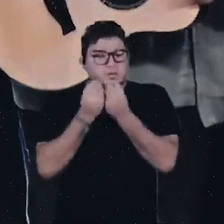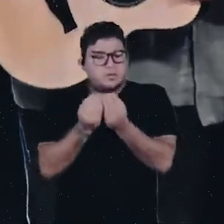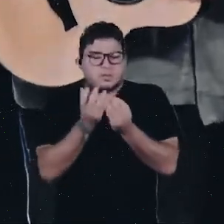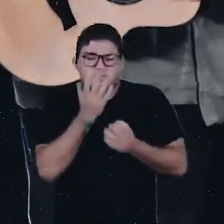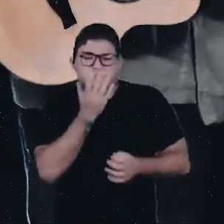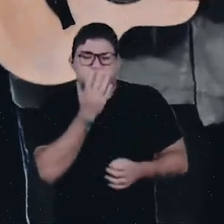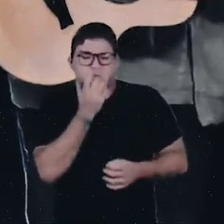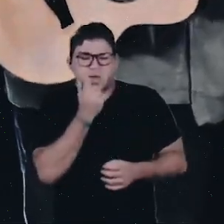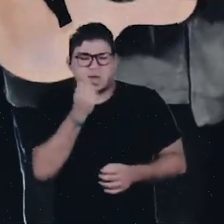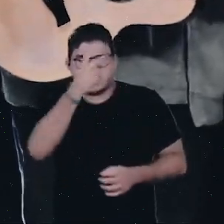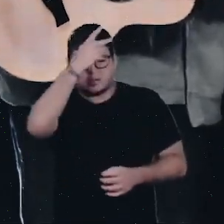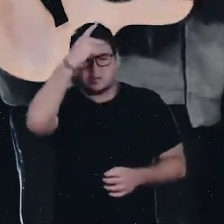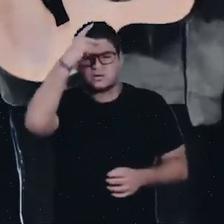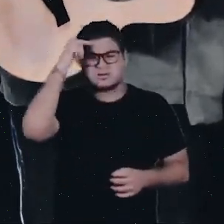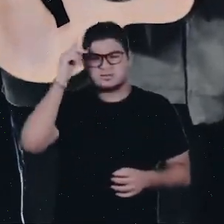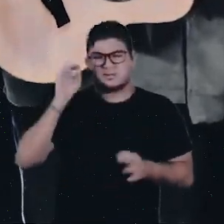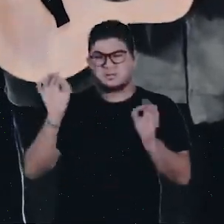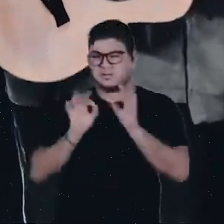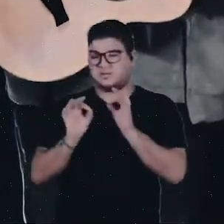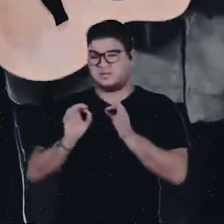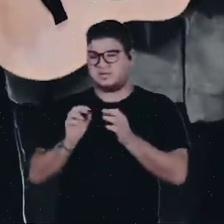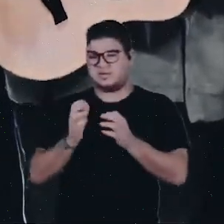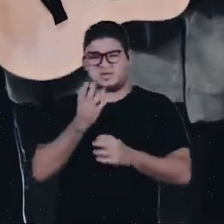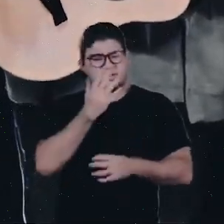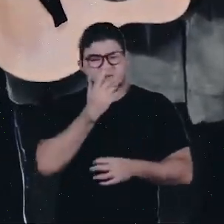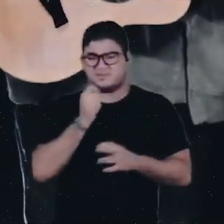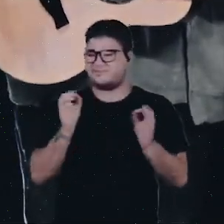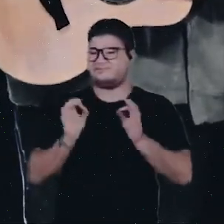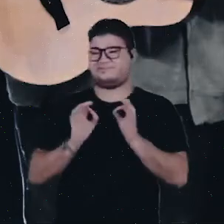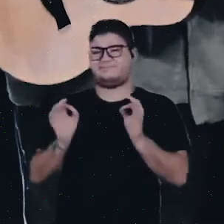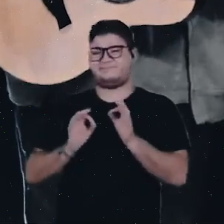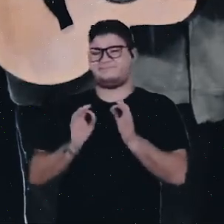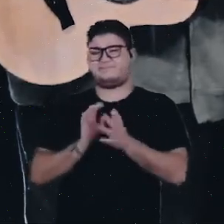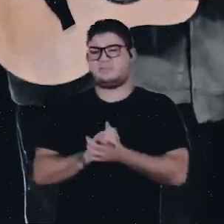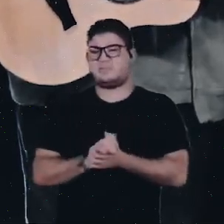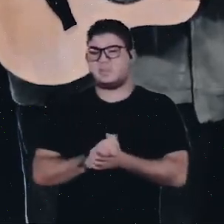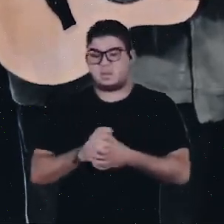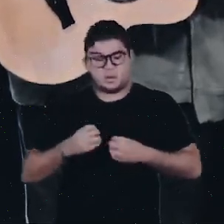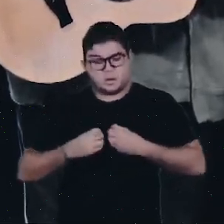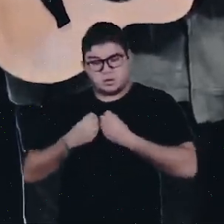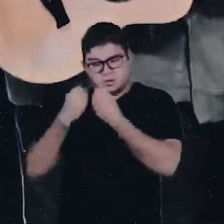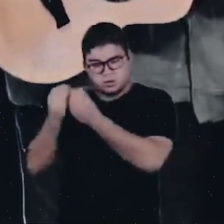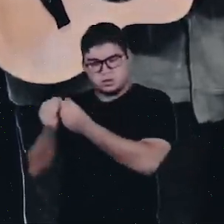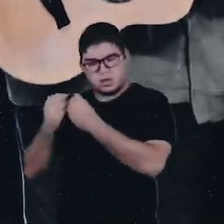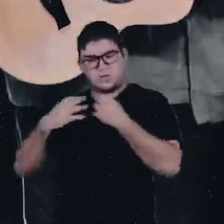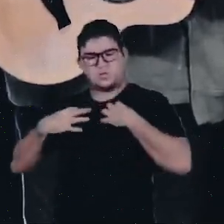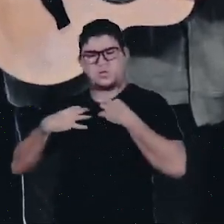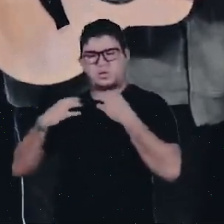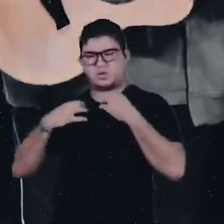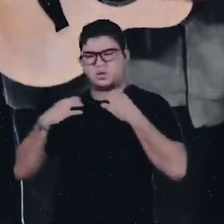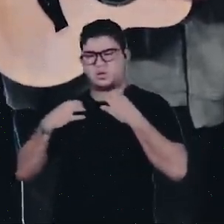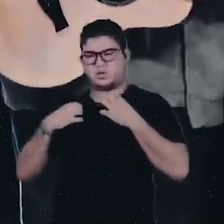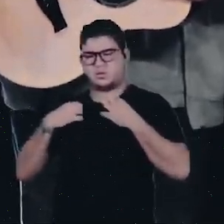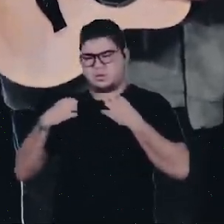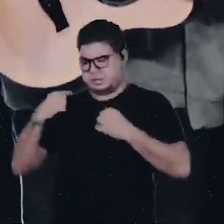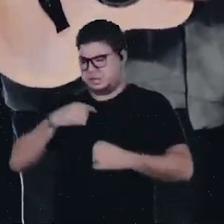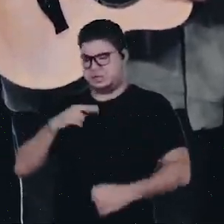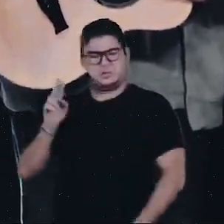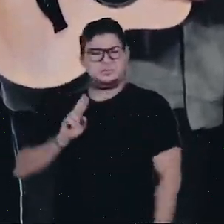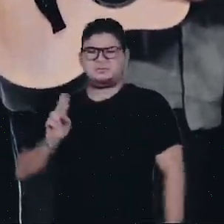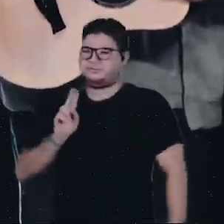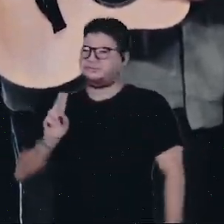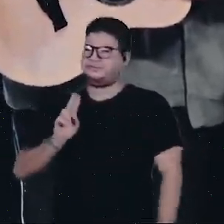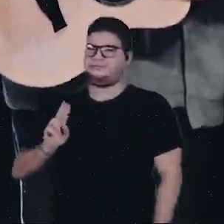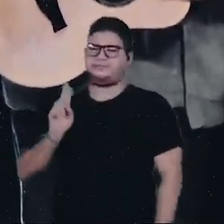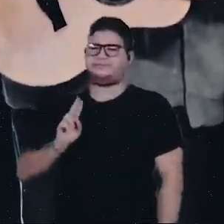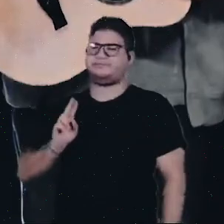a alguém que você mesmo não comeria? Você vai dar uma roupa a alguém que você não usaria?